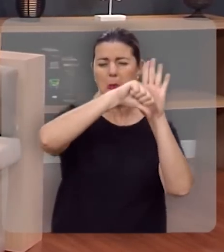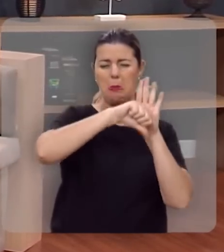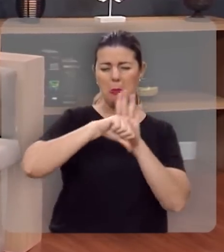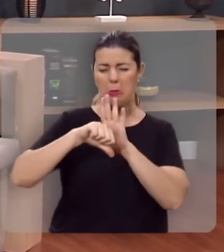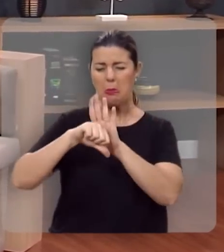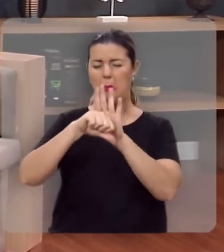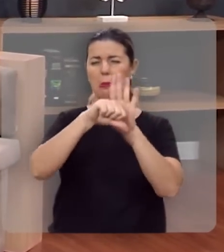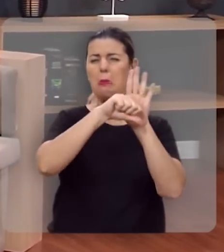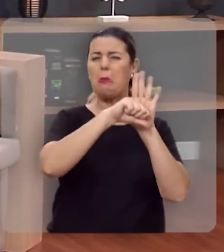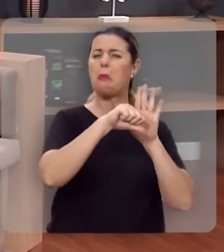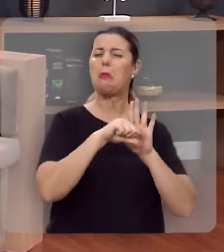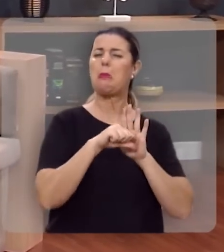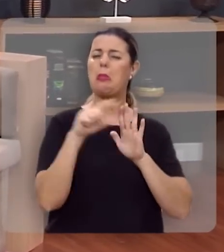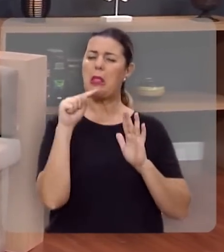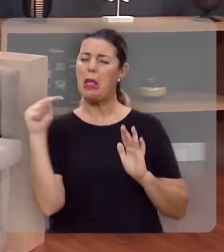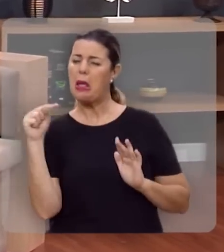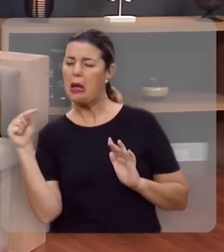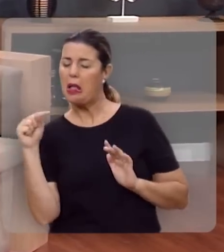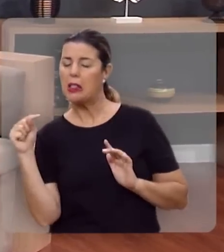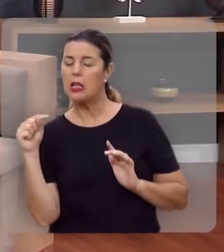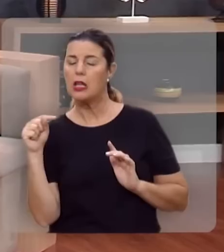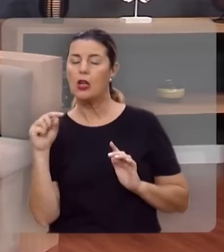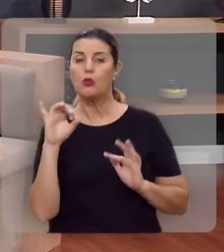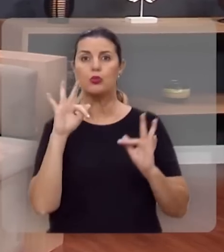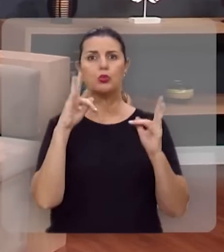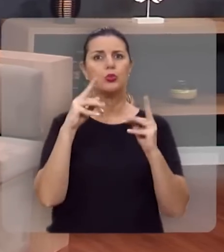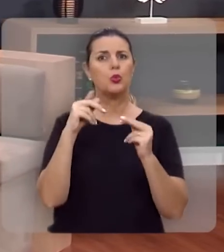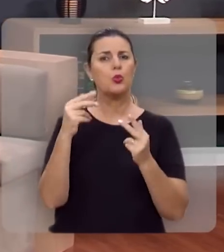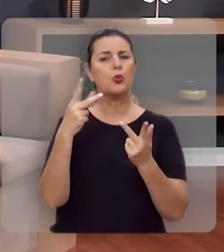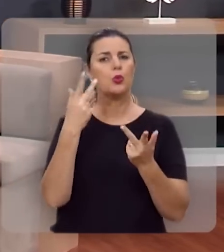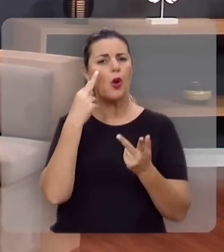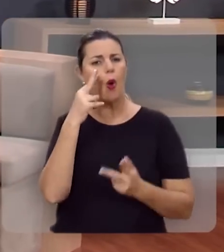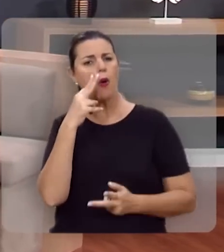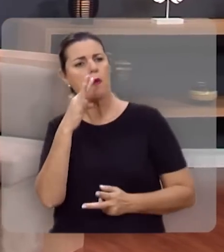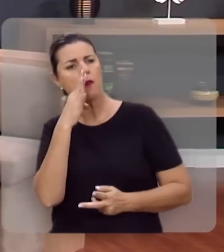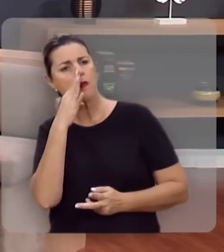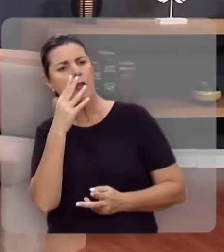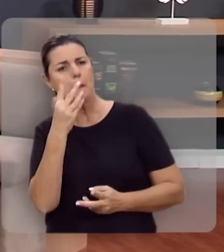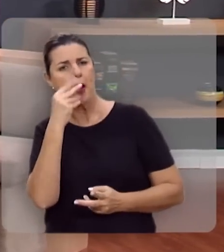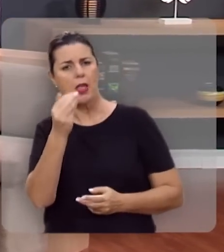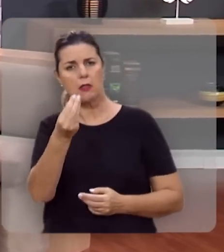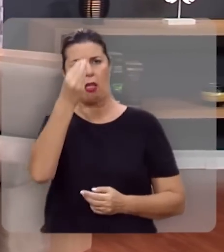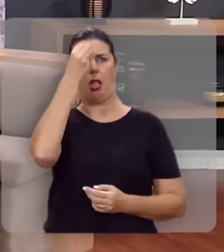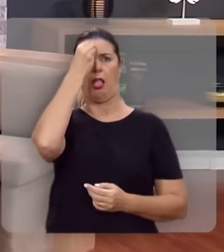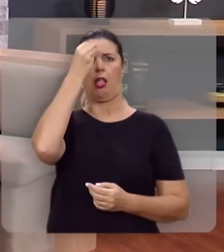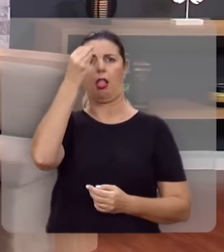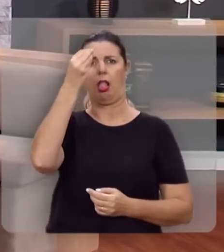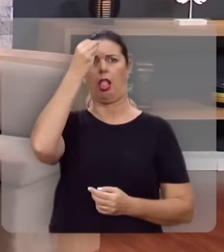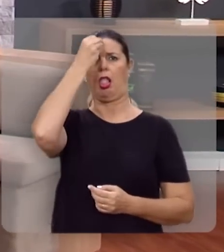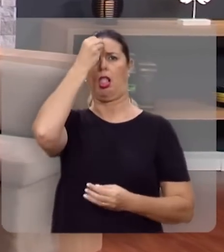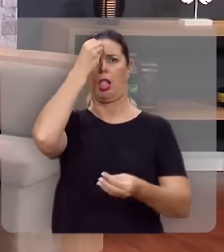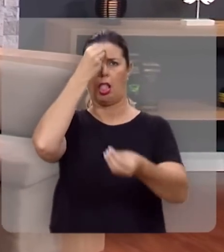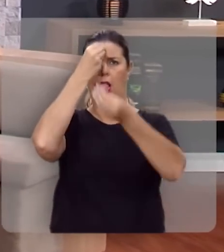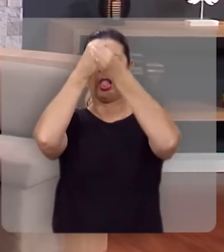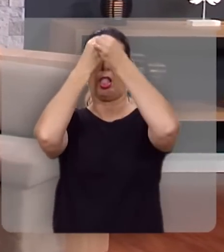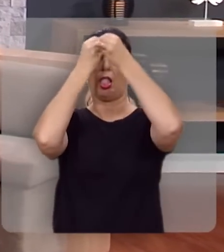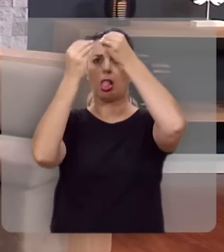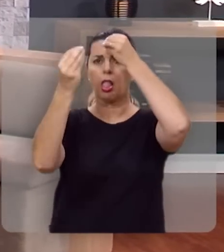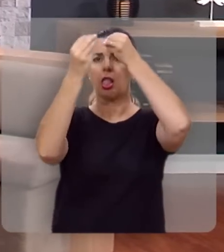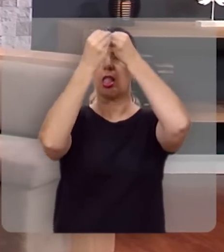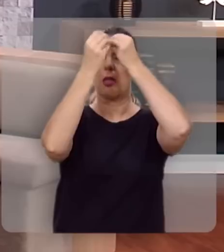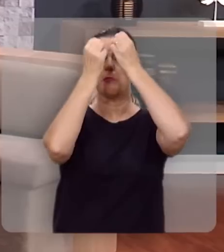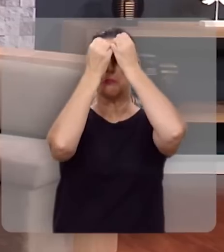pessimismo, de negativismo, tudo que você escuta vai entrando pelas janelas da sua alma e vão